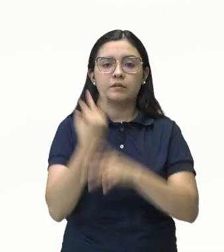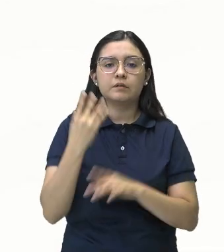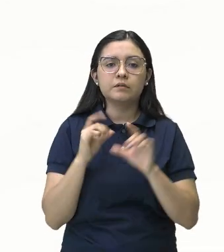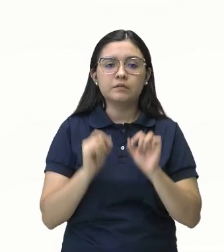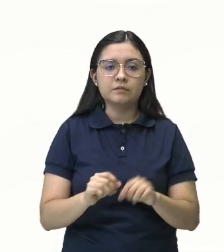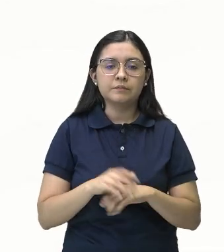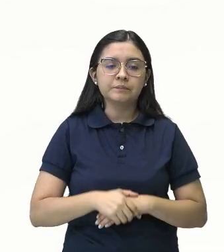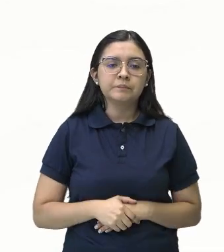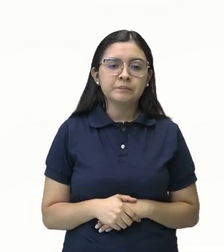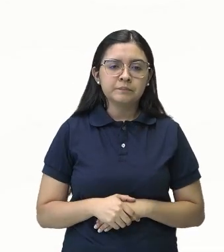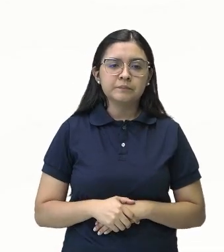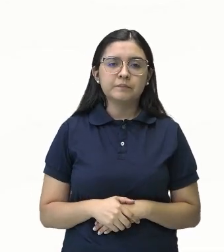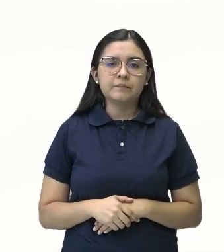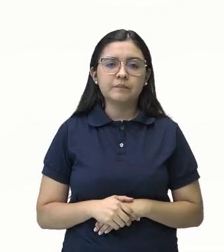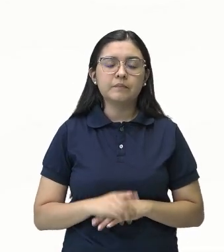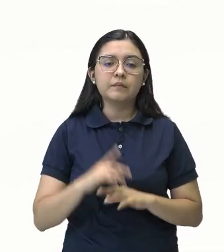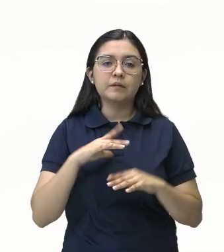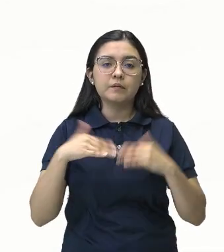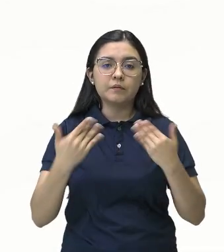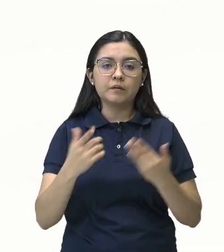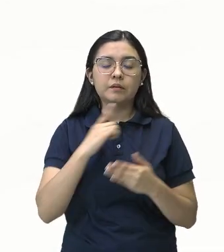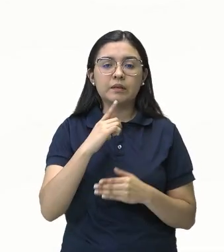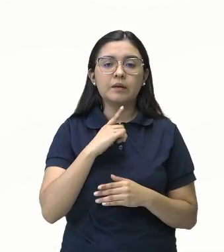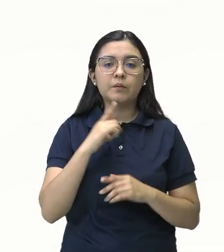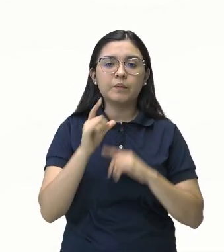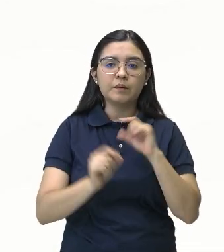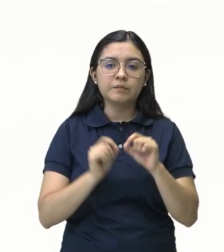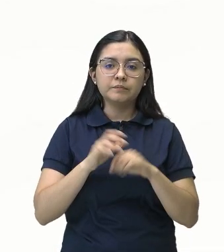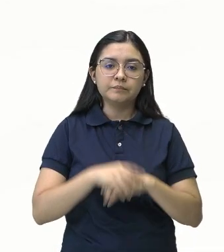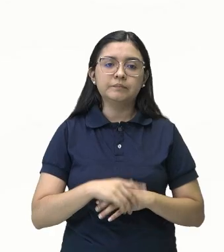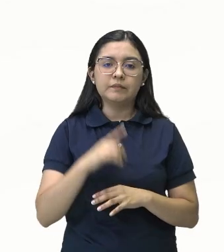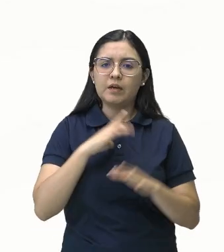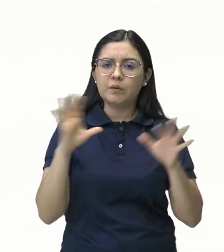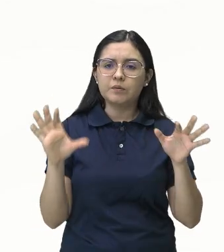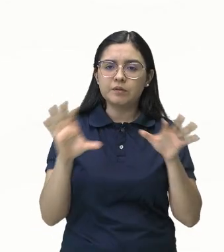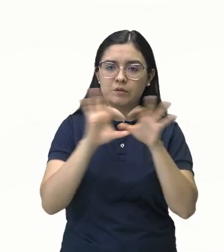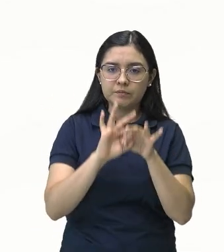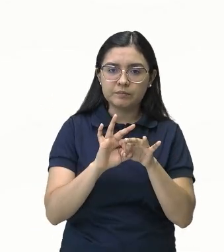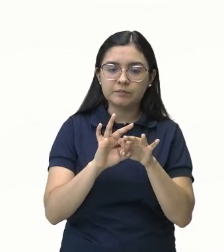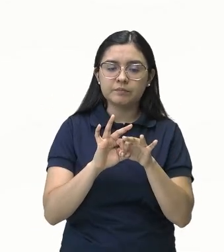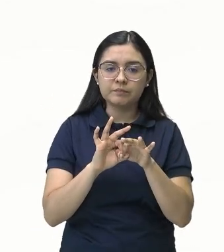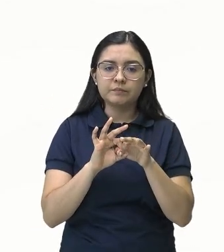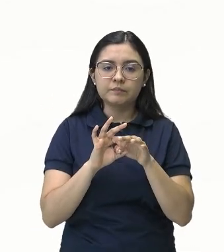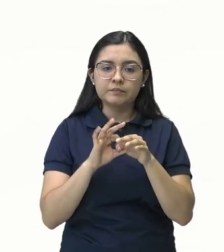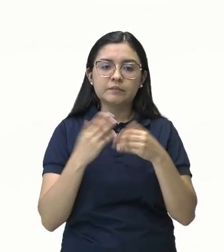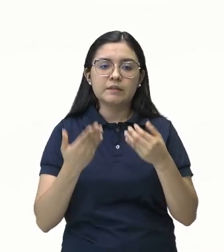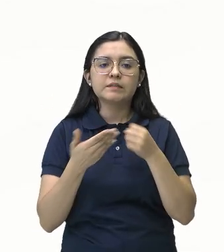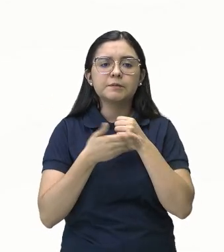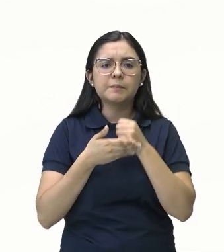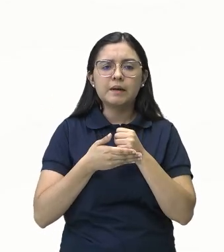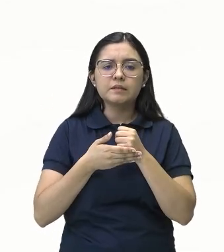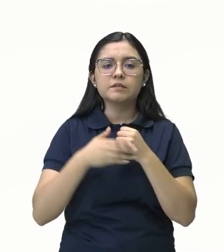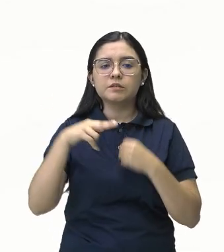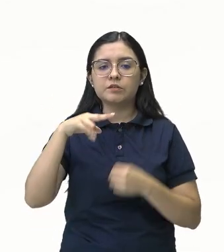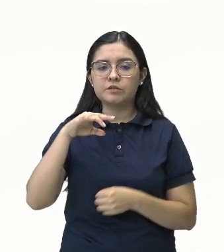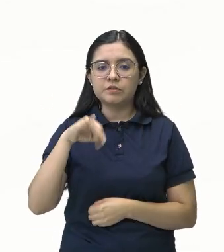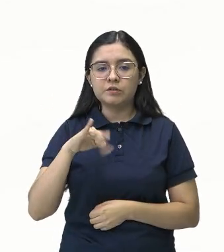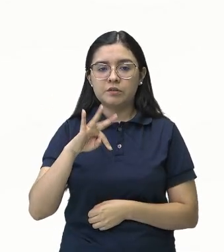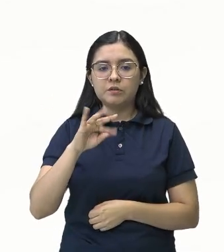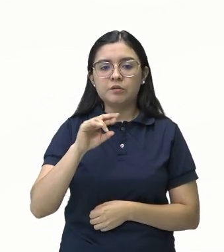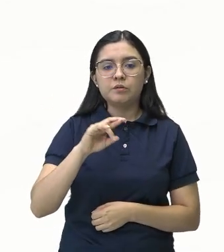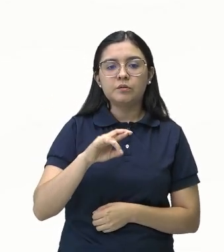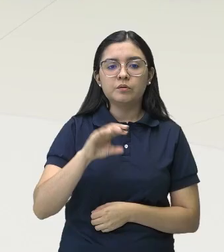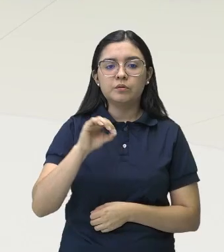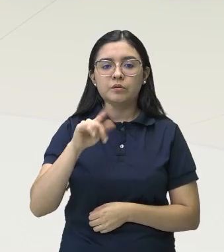uma hélice. Quando temos a união dessas bases nitrogenadas, nós temos a formação